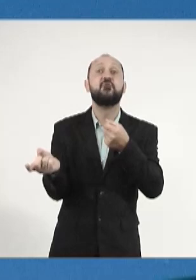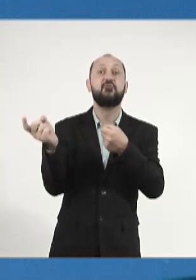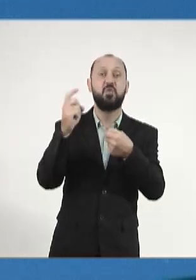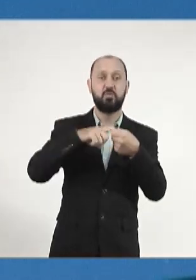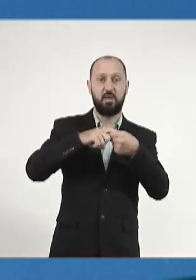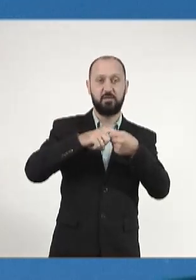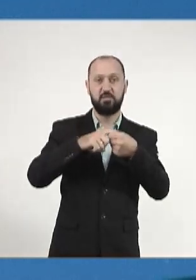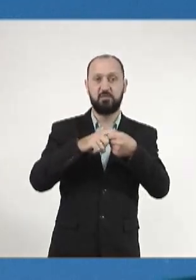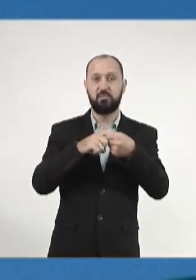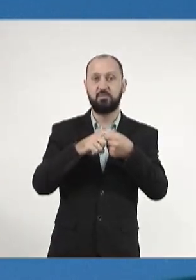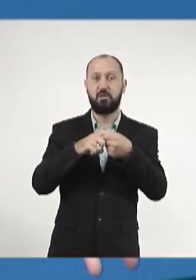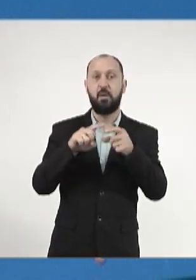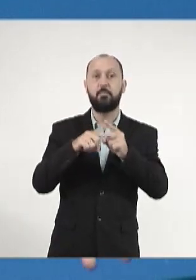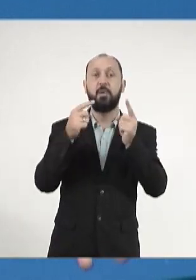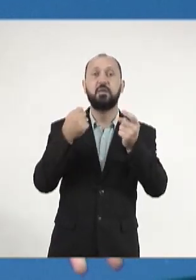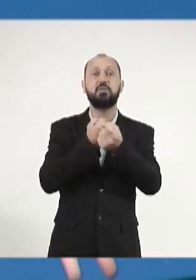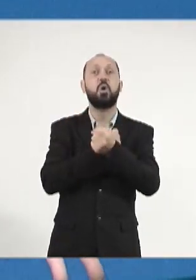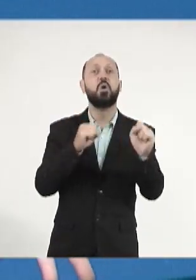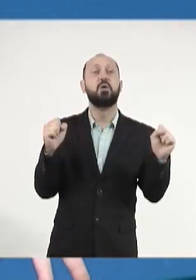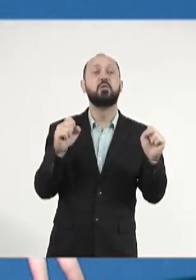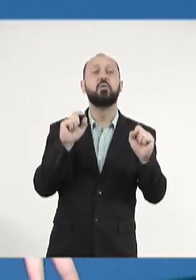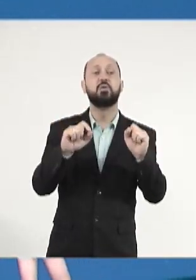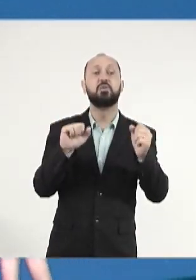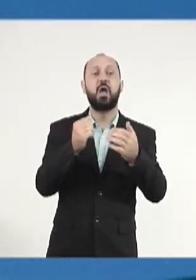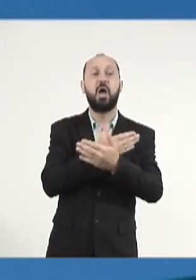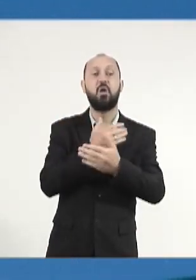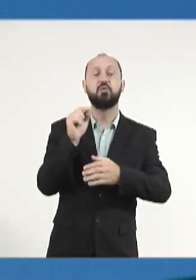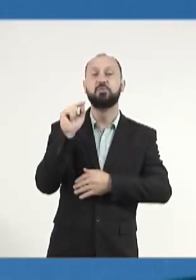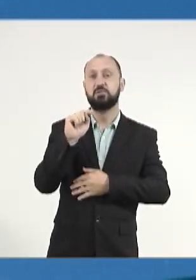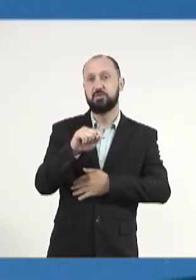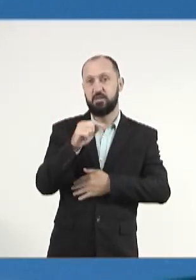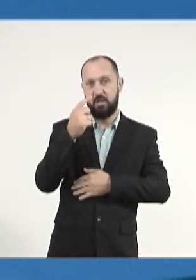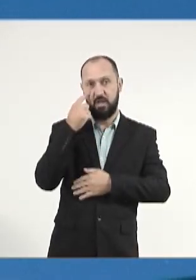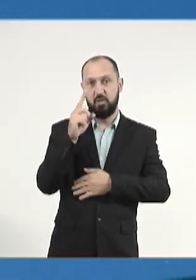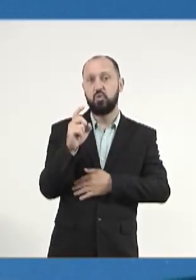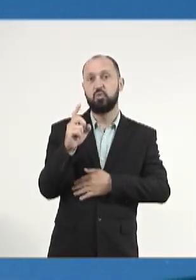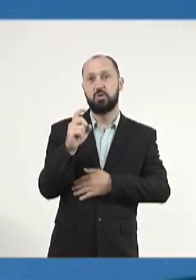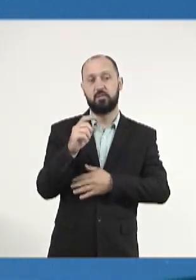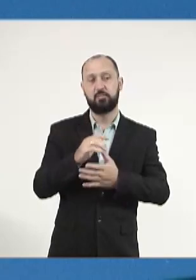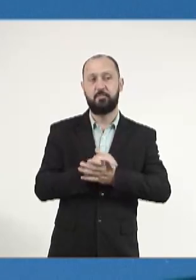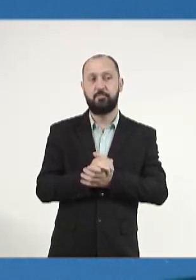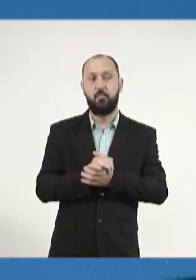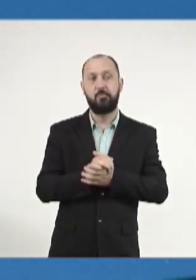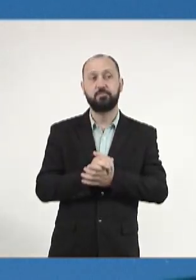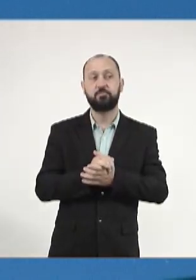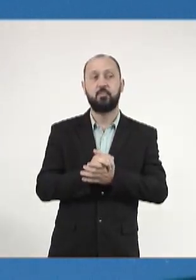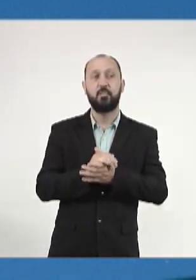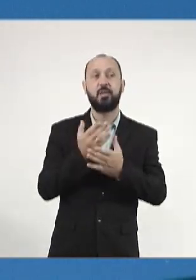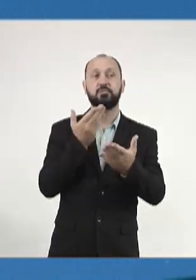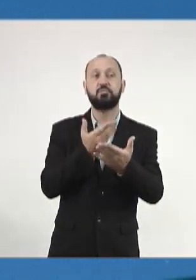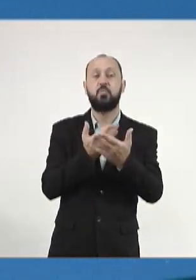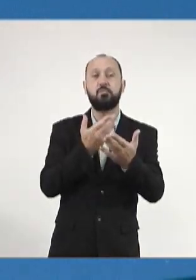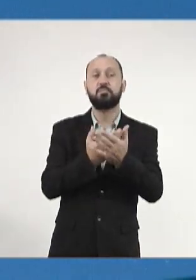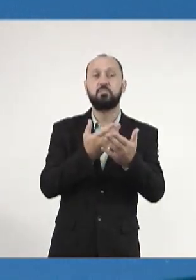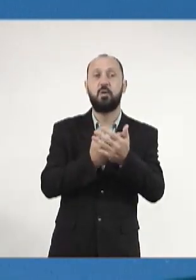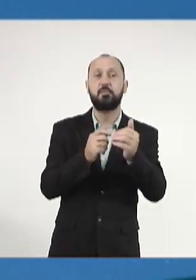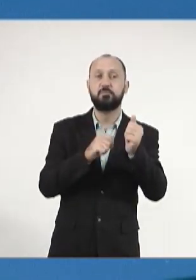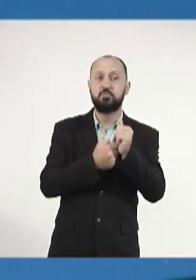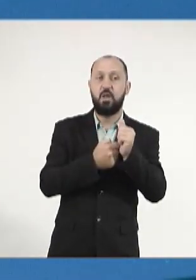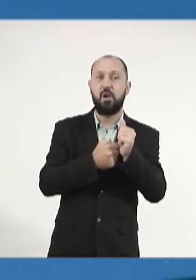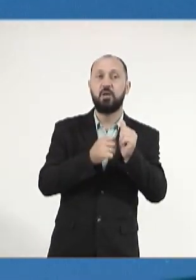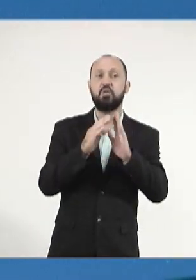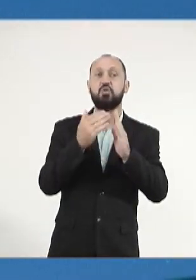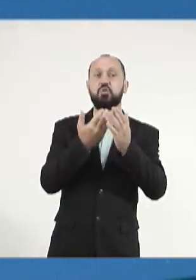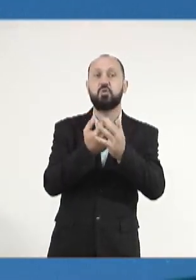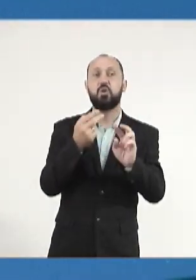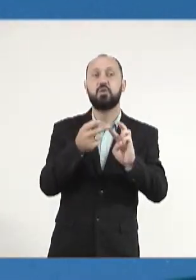retomadas. Mas é inadmissível o que está acontecendo lá em Dourados. aulas suspensas, crianças indígenas fora da